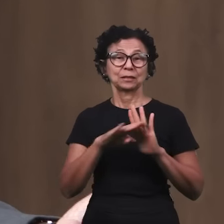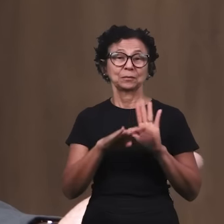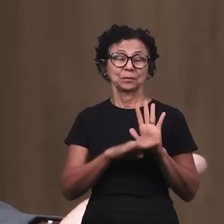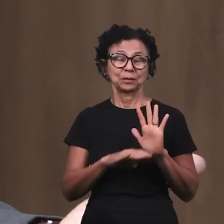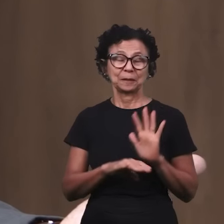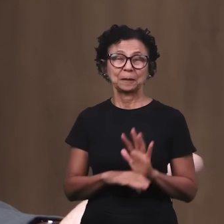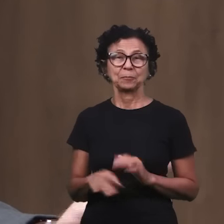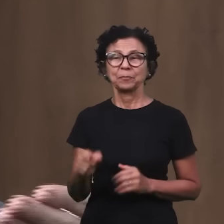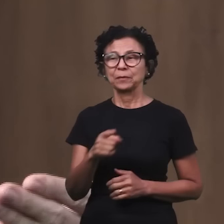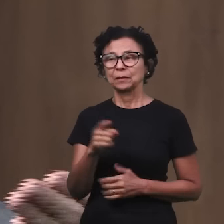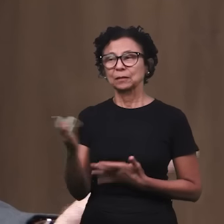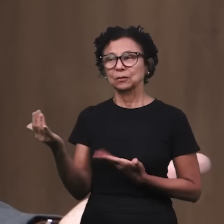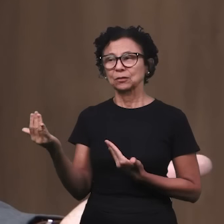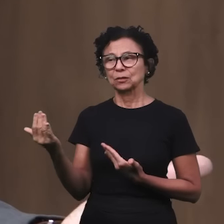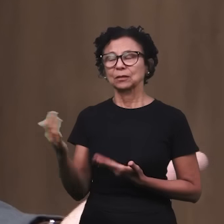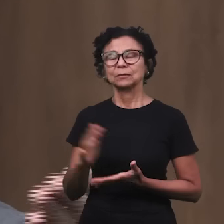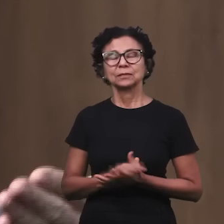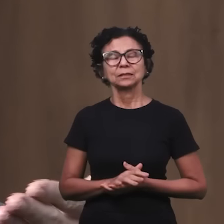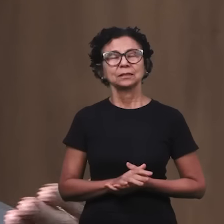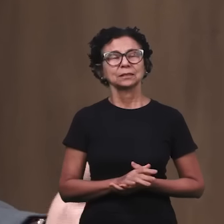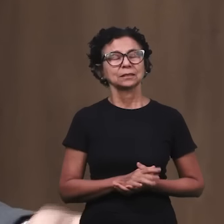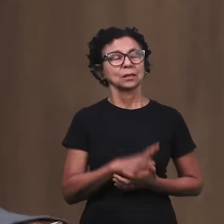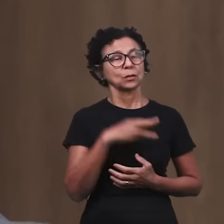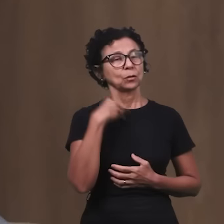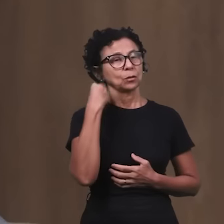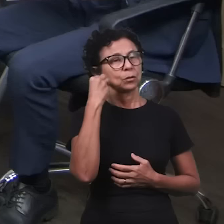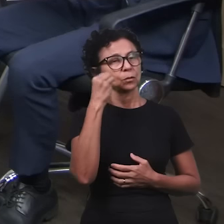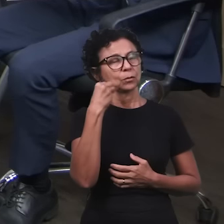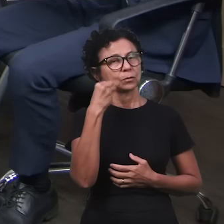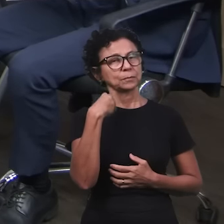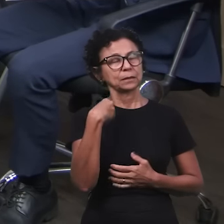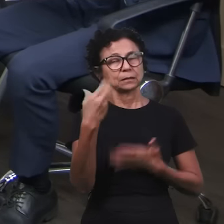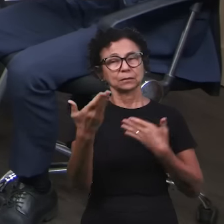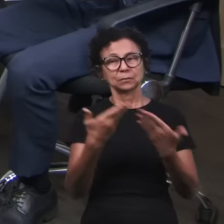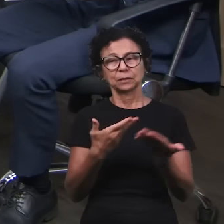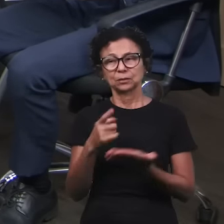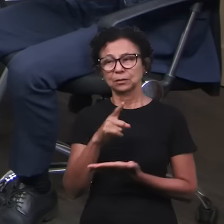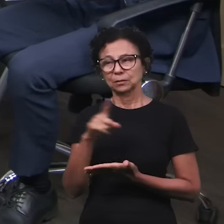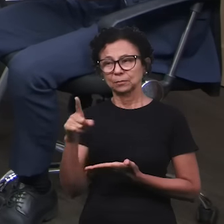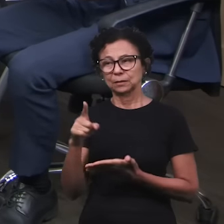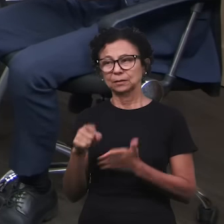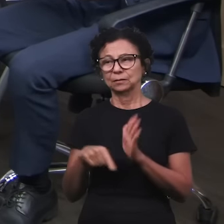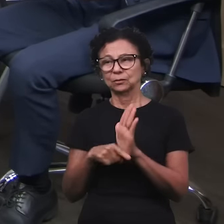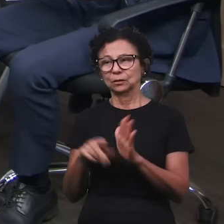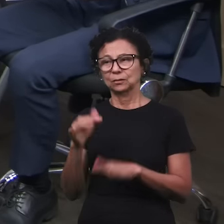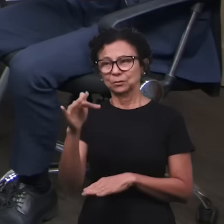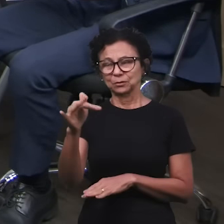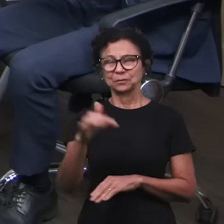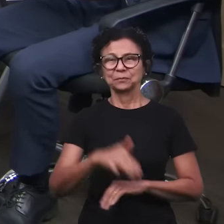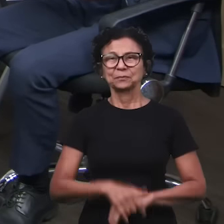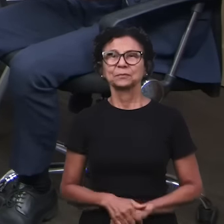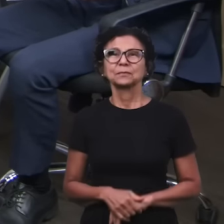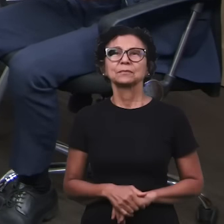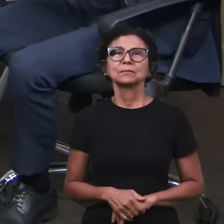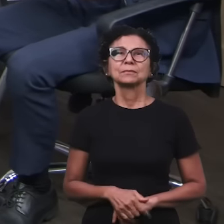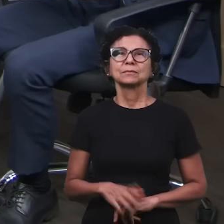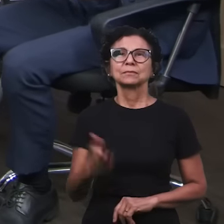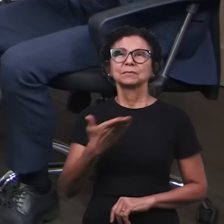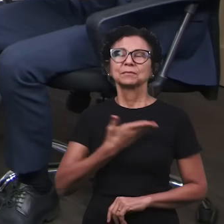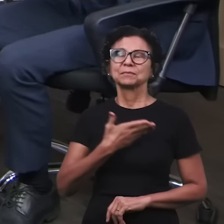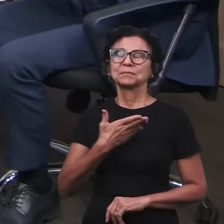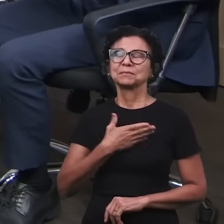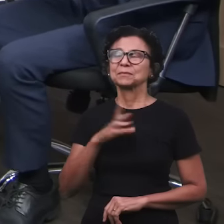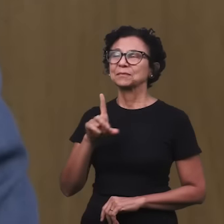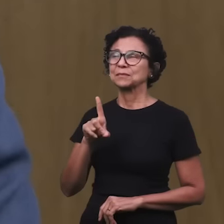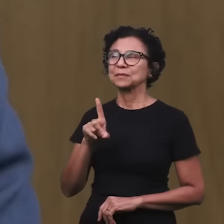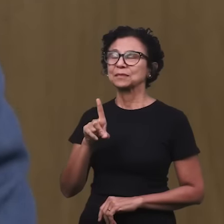alguma experiência que eu possa contribuir para o futuro de vocês. Muito bem. Meu colega Daniel Bravinha, paz do